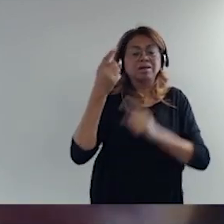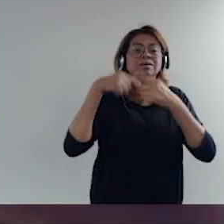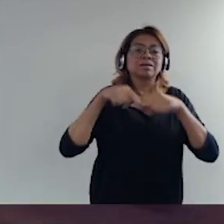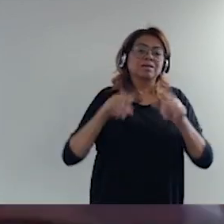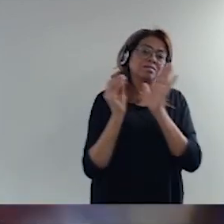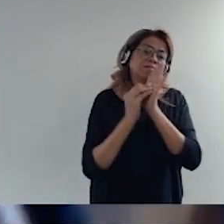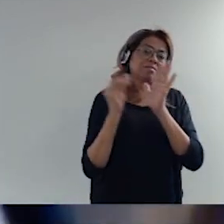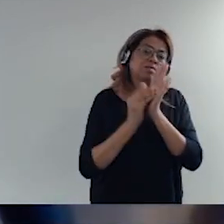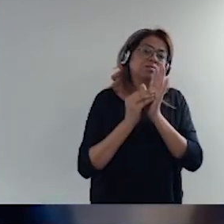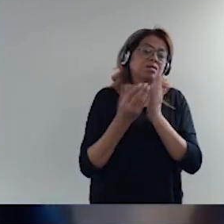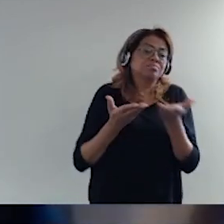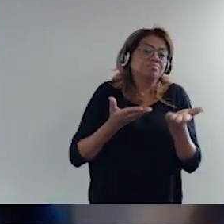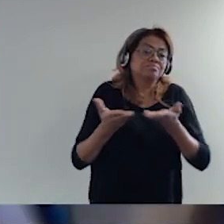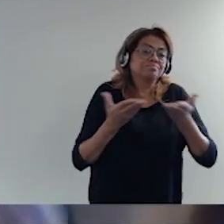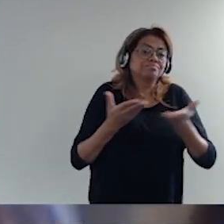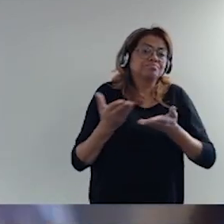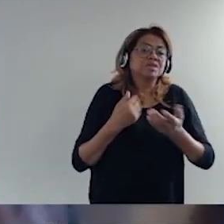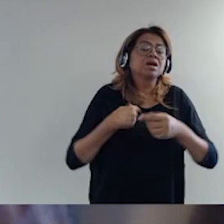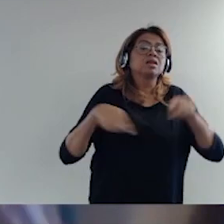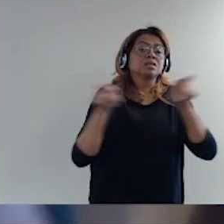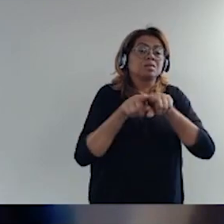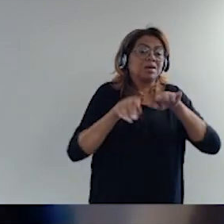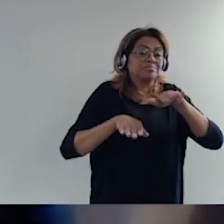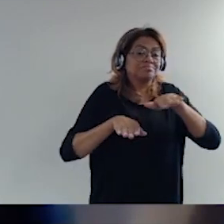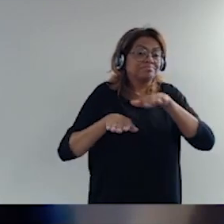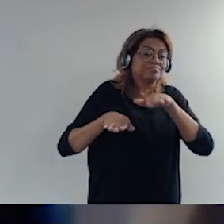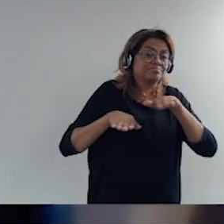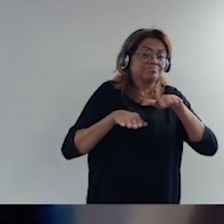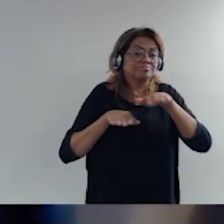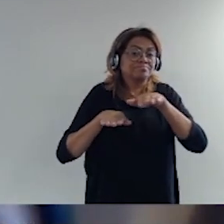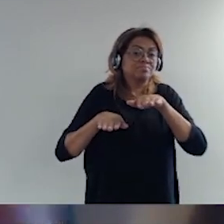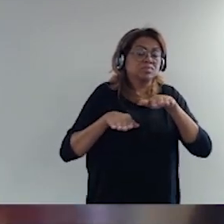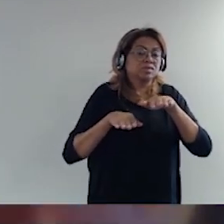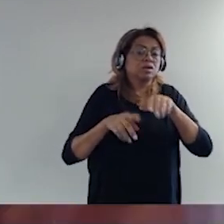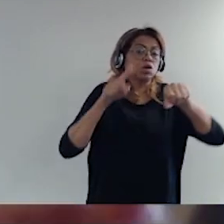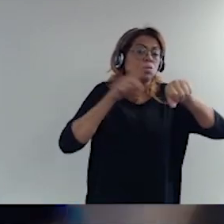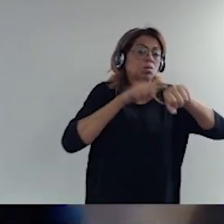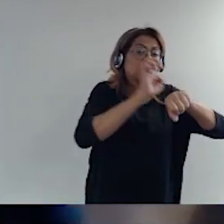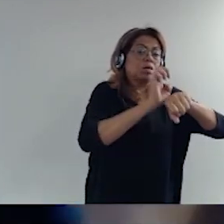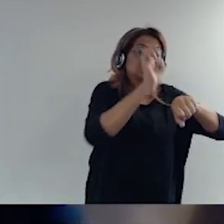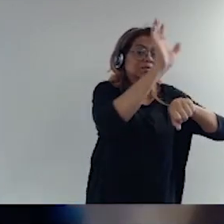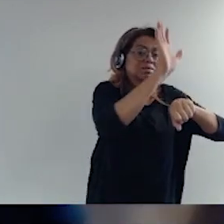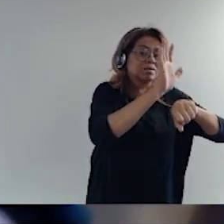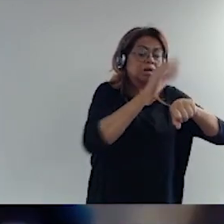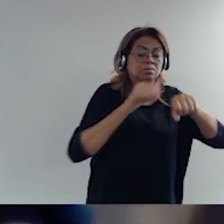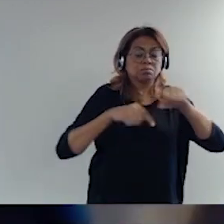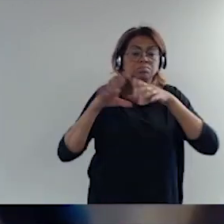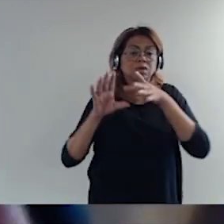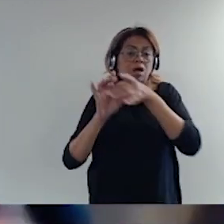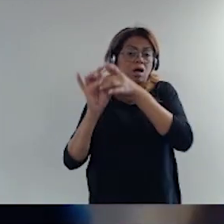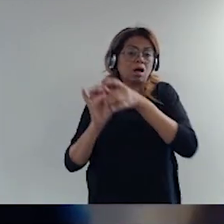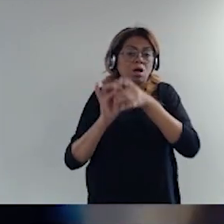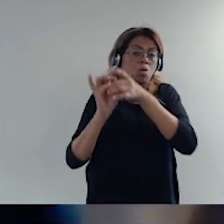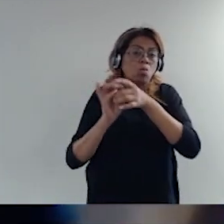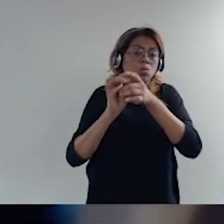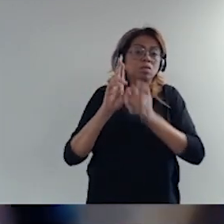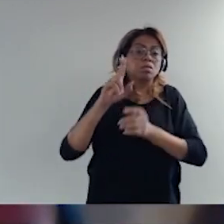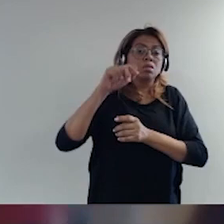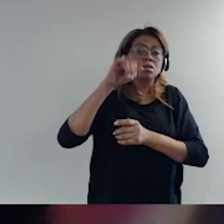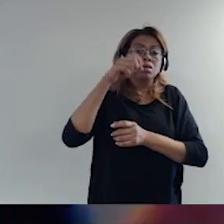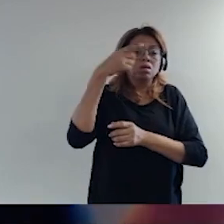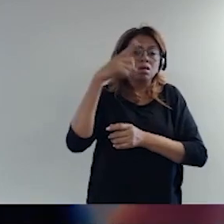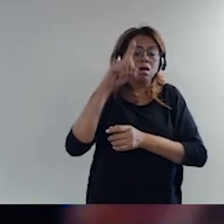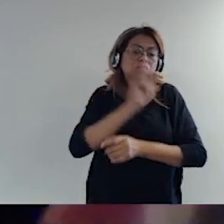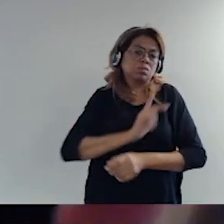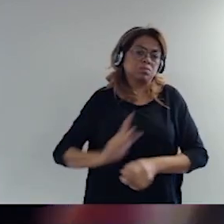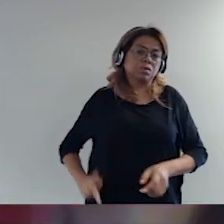falta de tratamento, há esse desequilíbrio, né, nesse papel da União, e a União, infelizmente, não